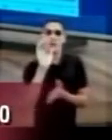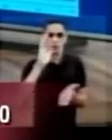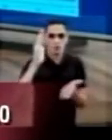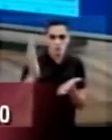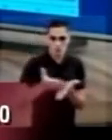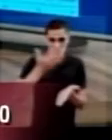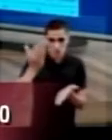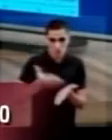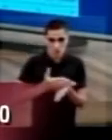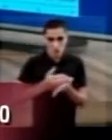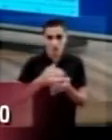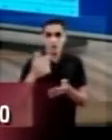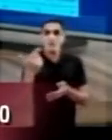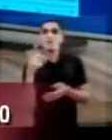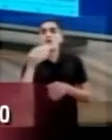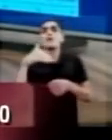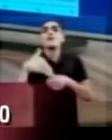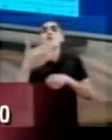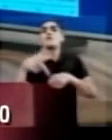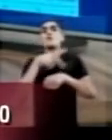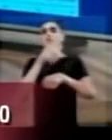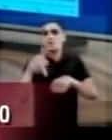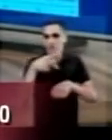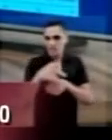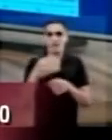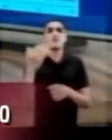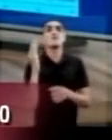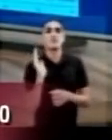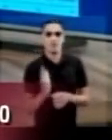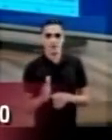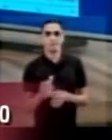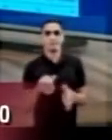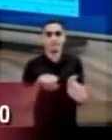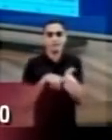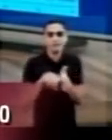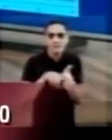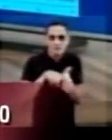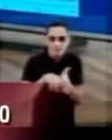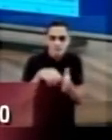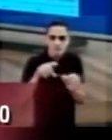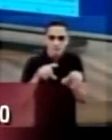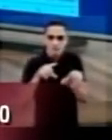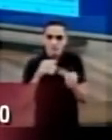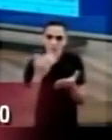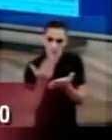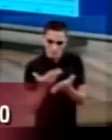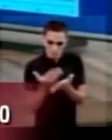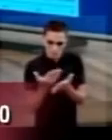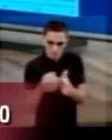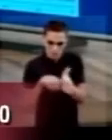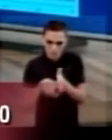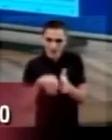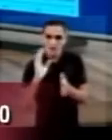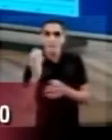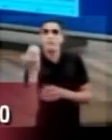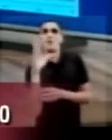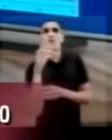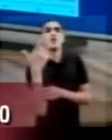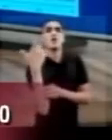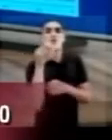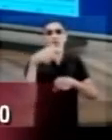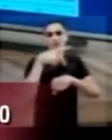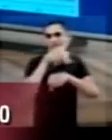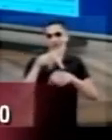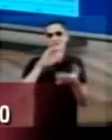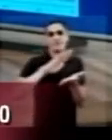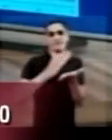aqui foi publicado em revista internacional, esse tipo de análise que está sendo feita para a gente aqui. Então, mais